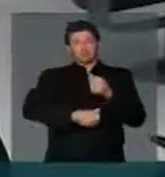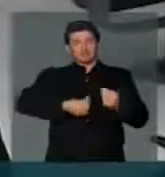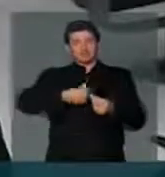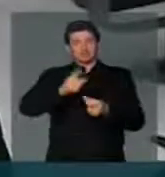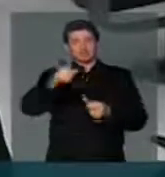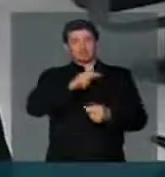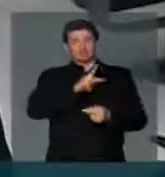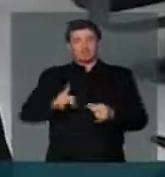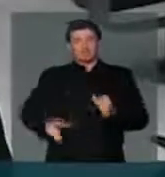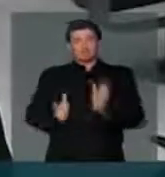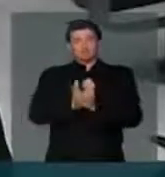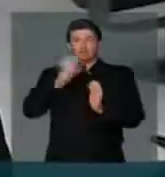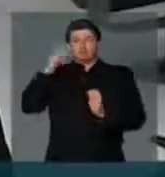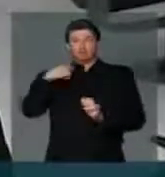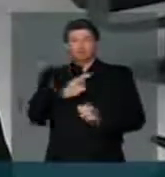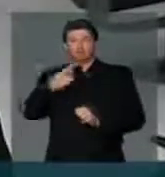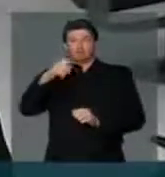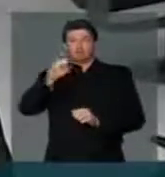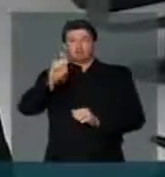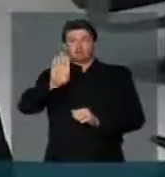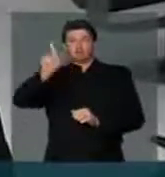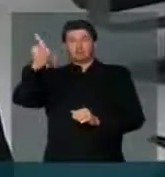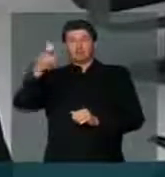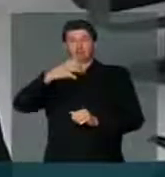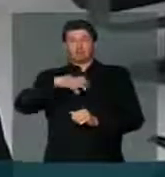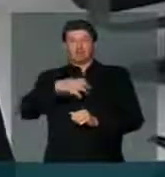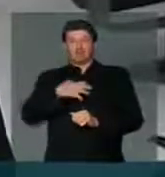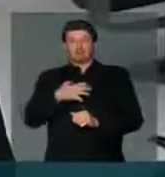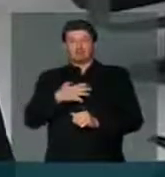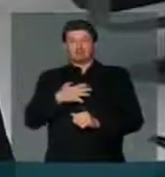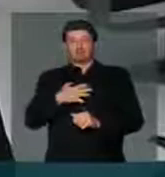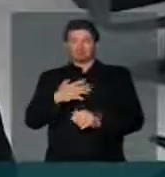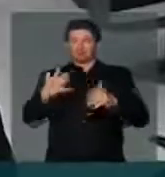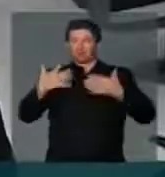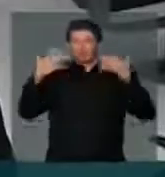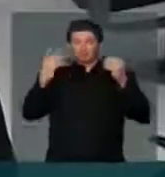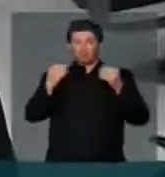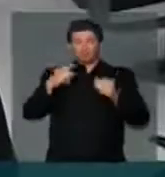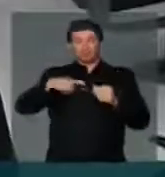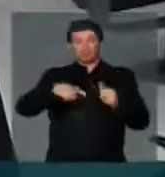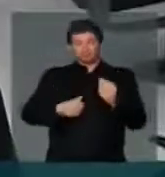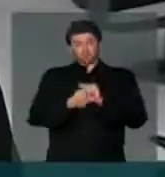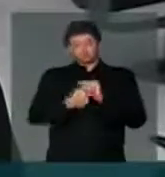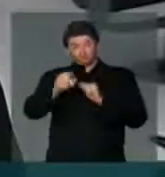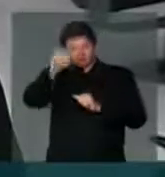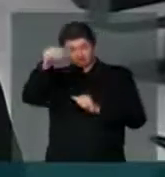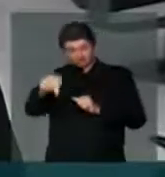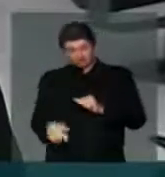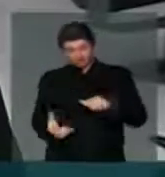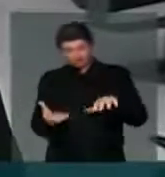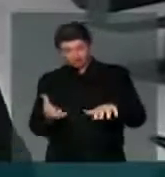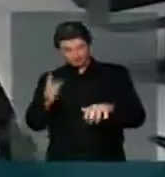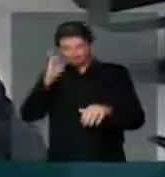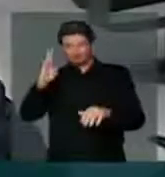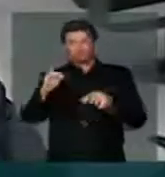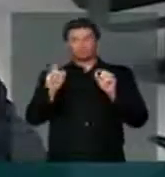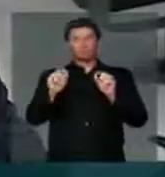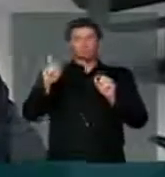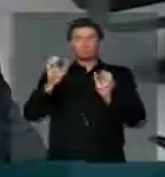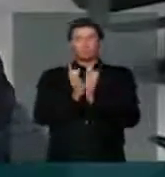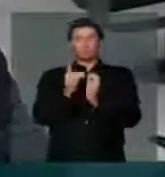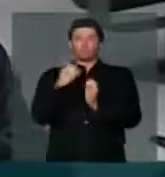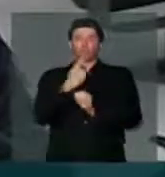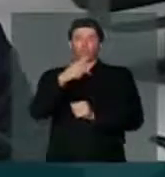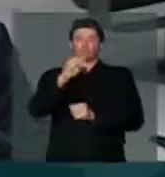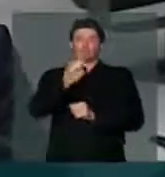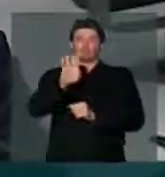presidir o nosso partido PSDB na Bahia. É um prazer, uma alegria poder contar com Vossa Excelência aqui no Congresso, em especial na nossa bancada do